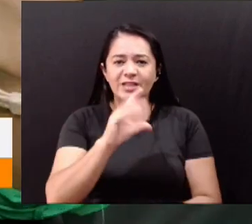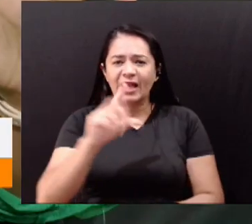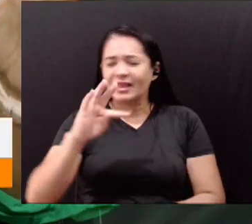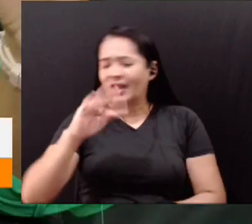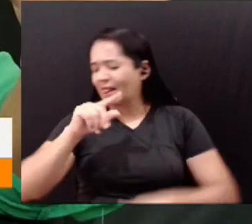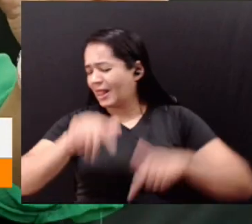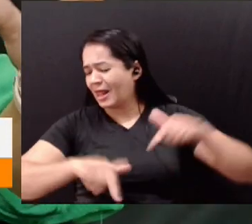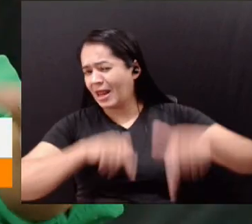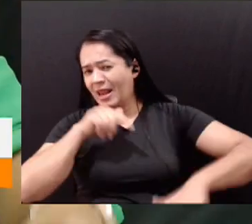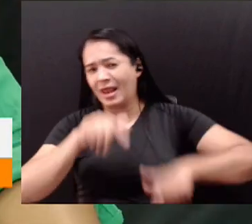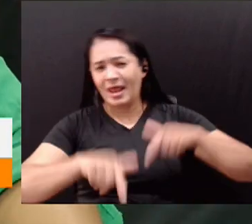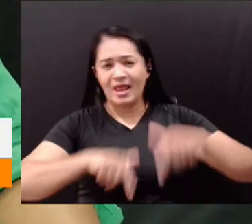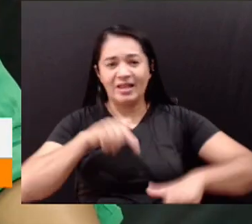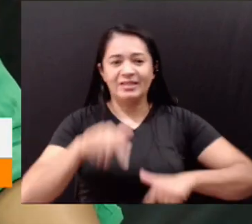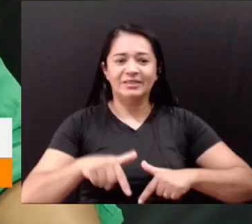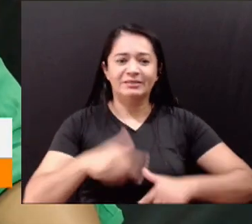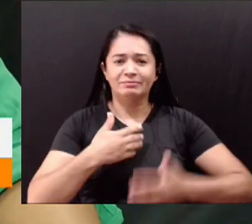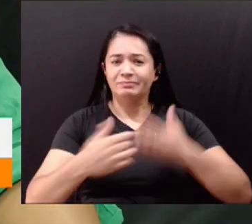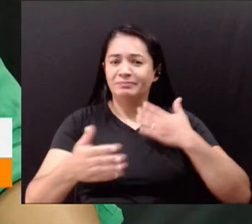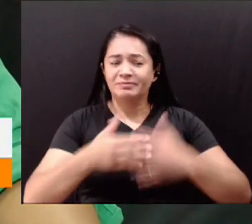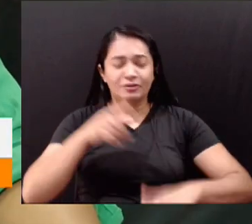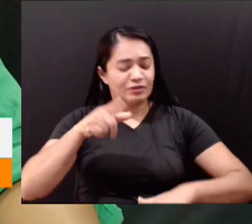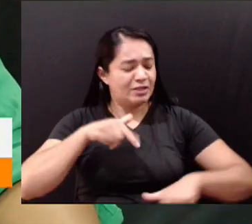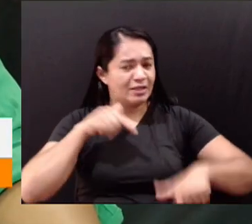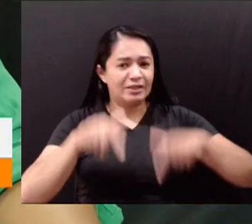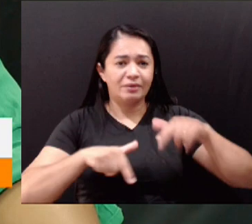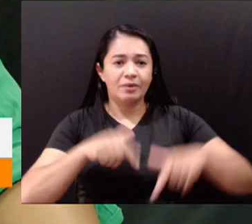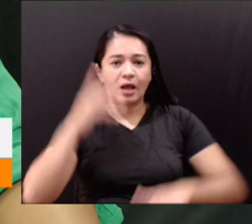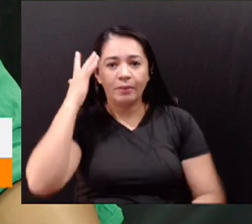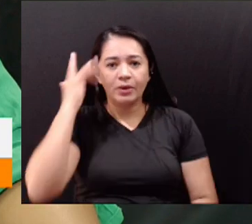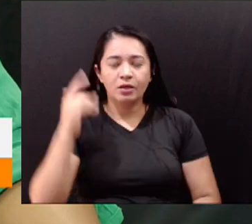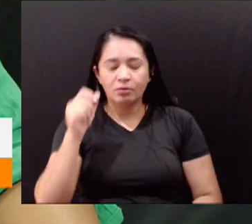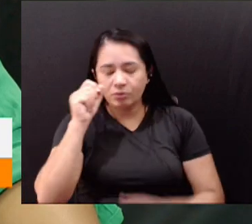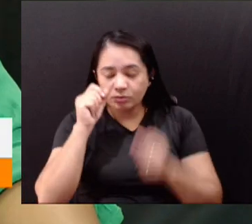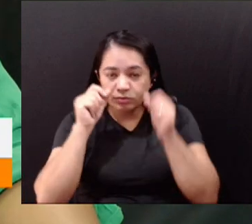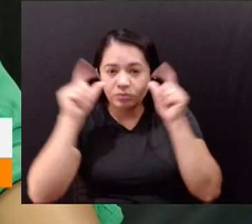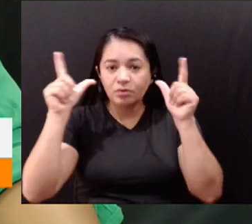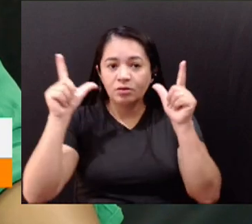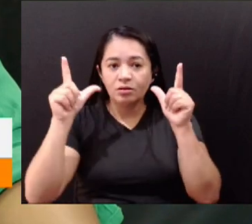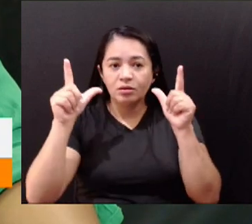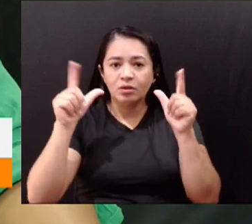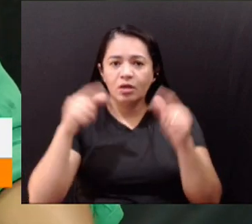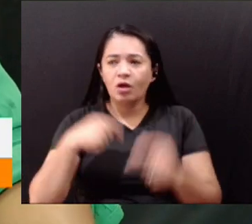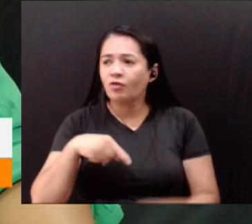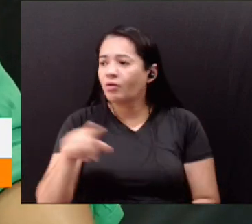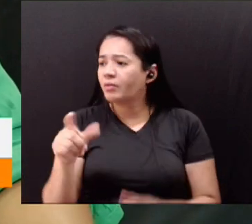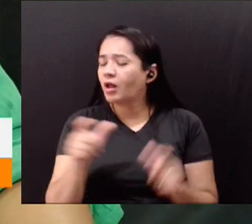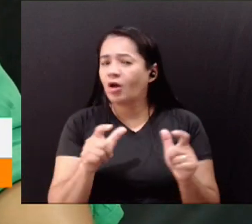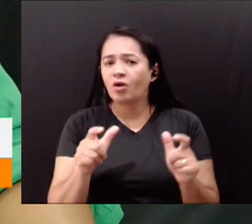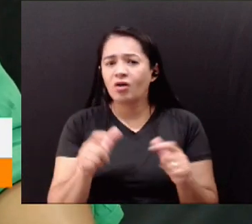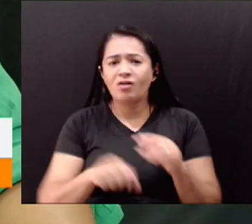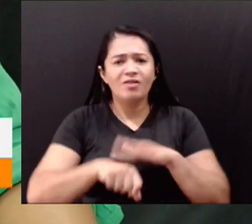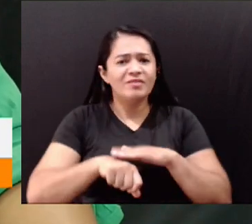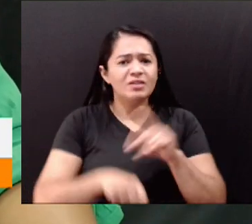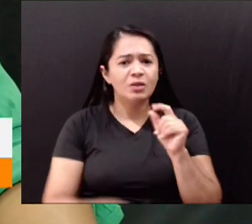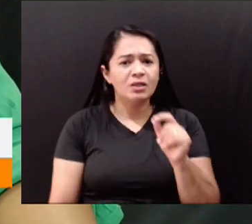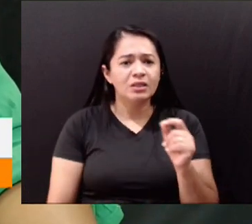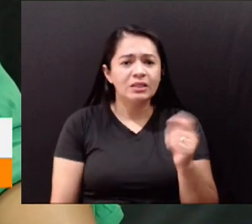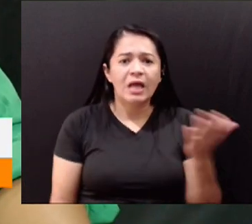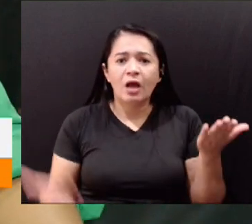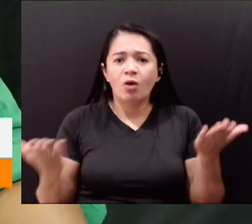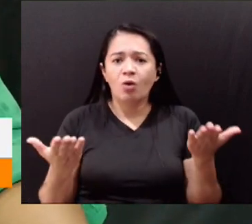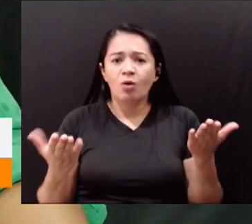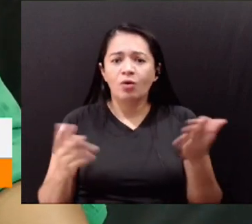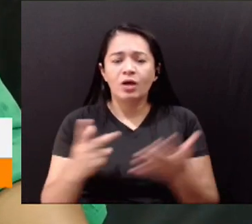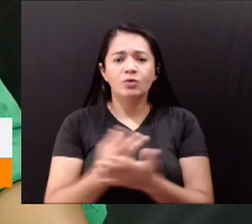então, seja o que for, tá trabalhando. Amanhã você acorda, para onde eu vou? O que eu vou fazer? Né? E agora, o que aconteceu? Estou